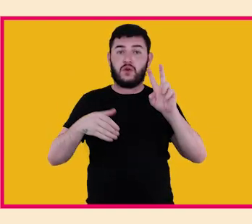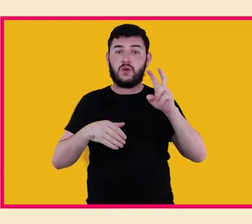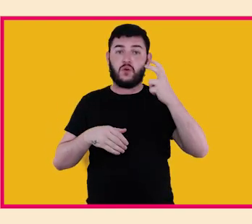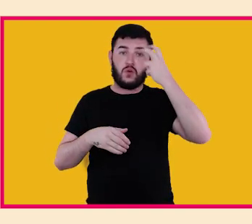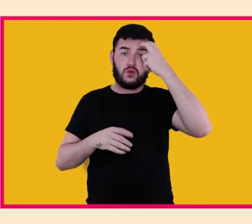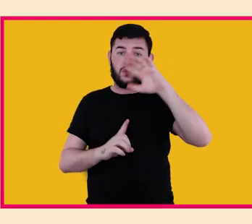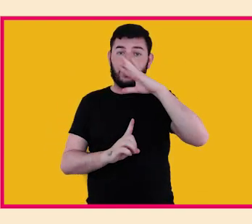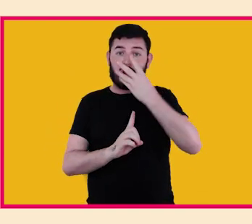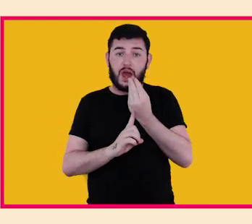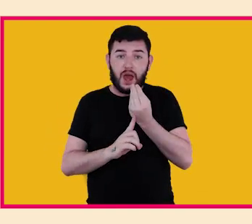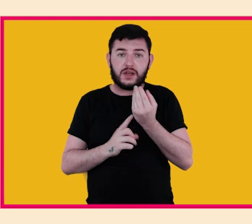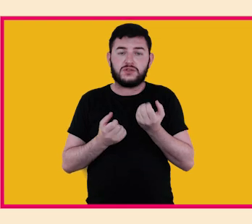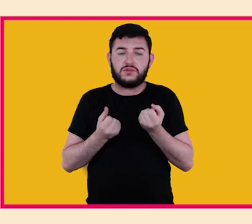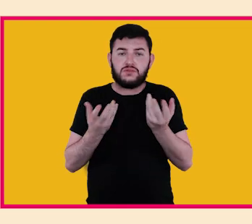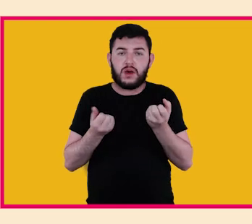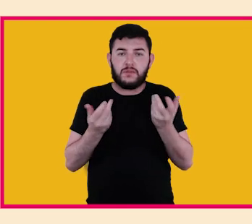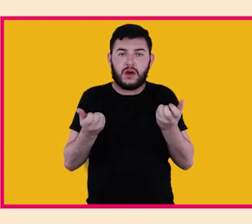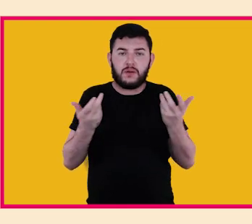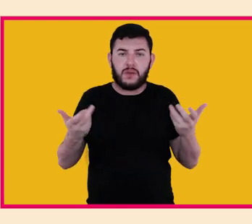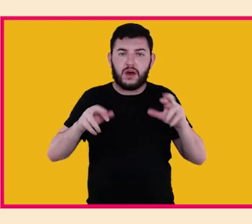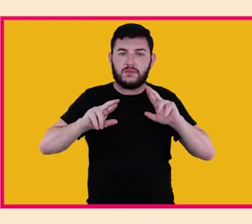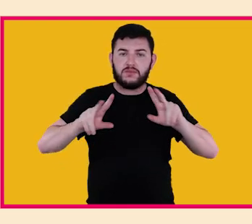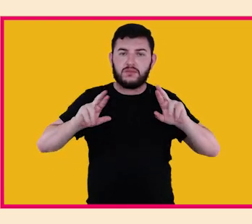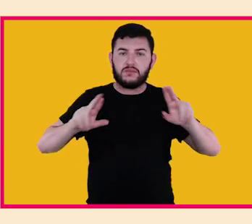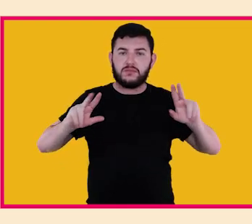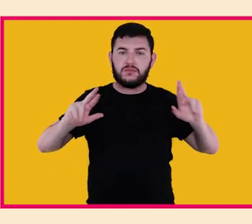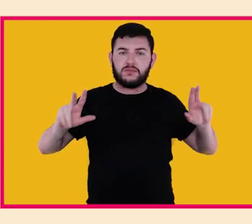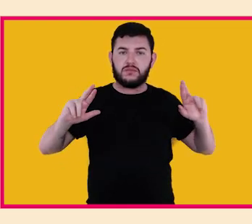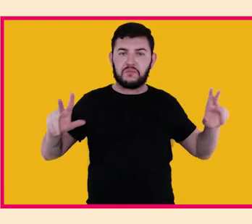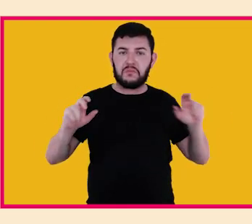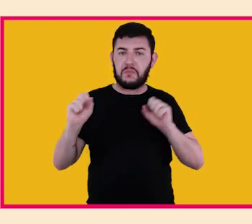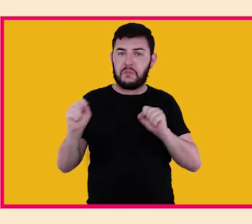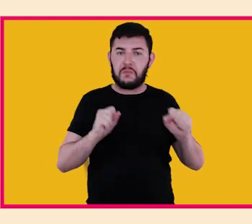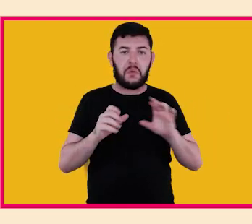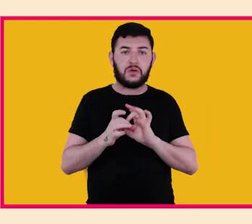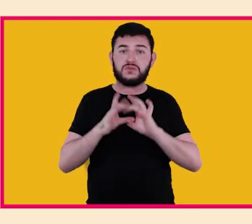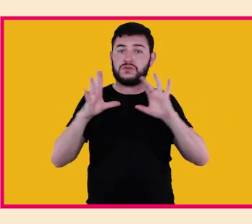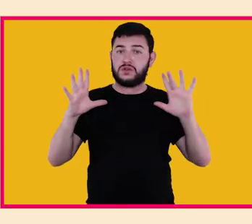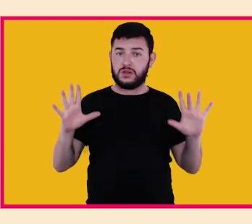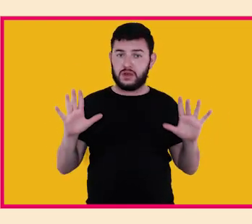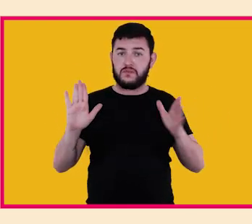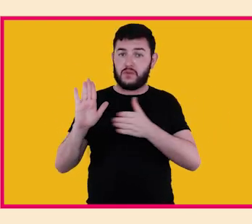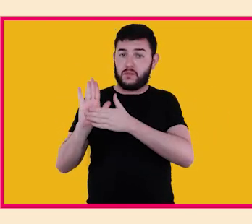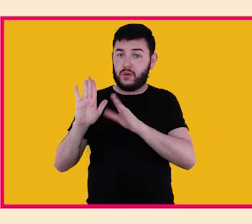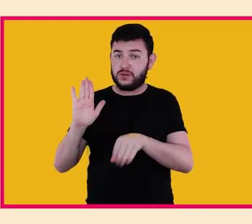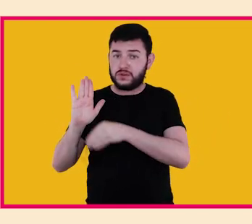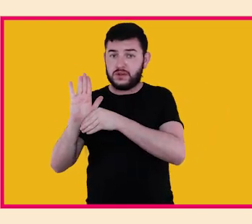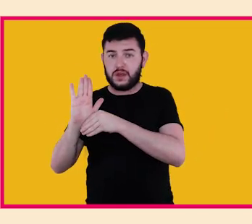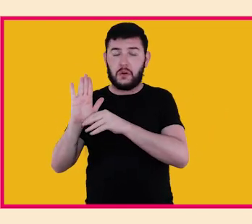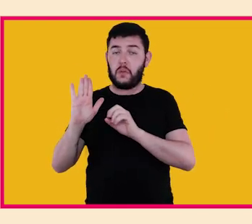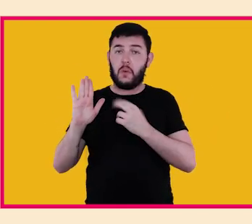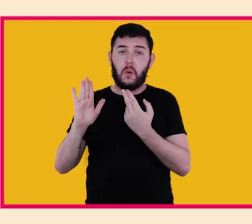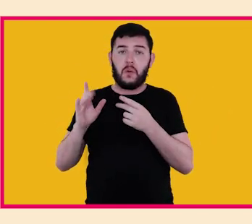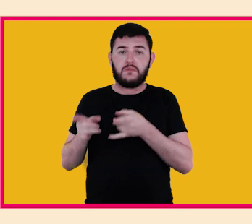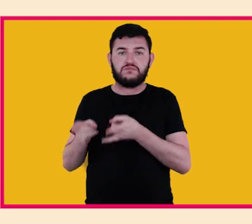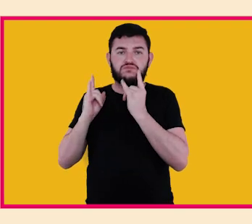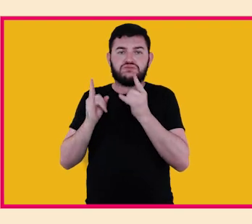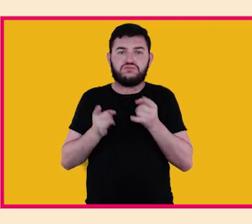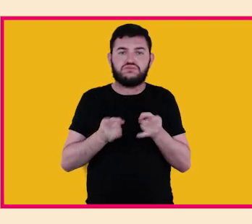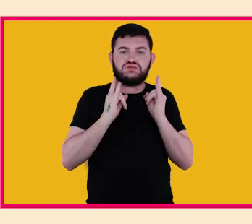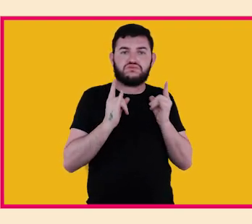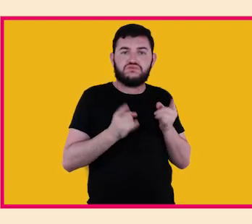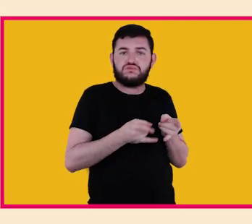pequenos módulos tanto podem ser escolhidos soltos para serem adicionados na composição dos céus, ou em agrupamentos, formando espécies de